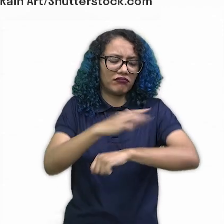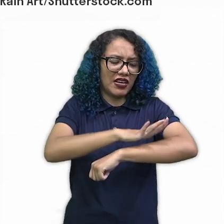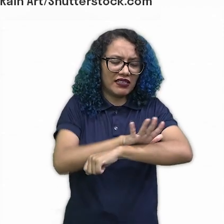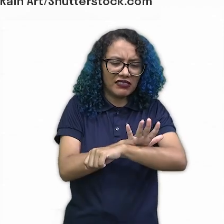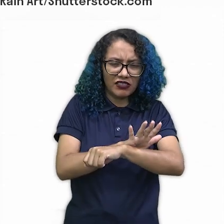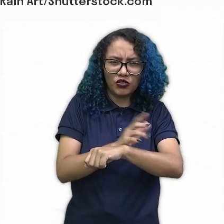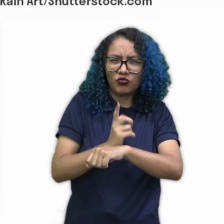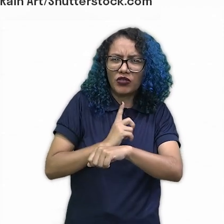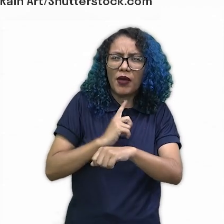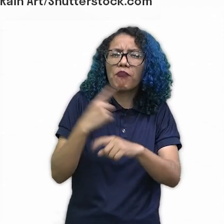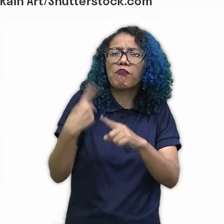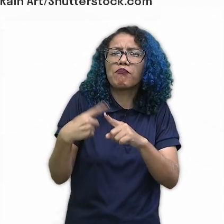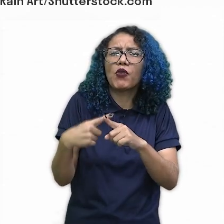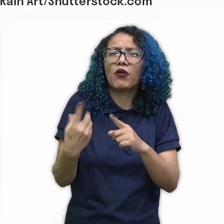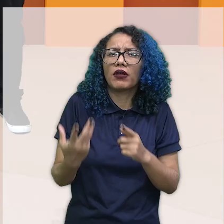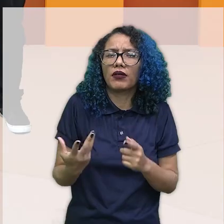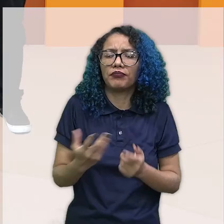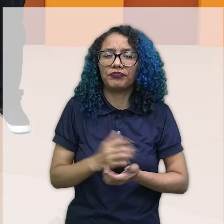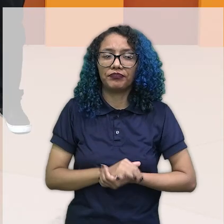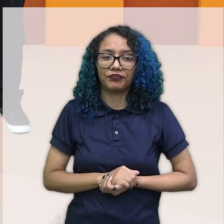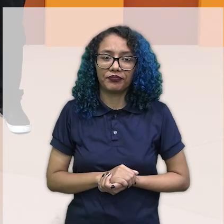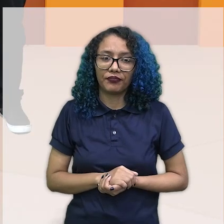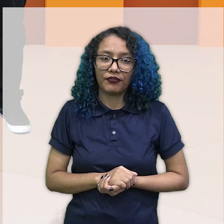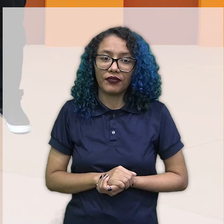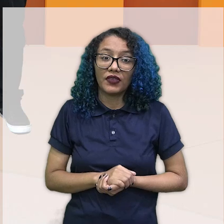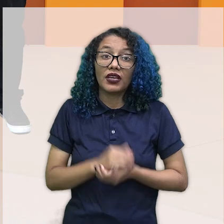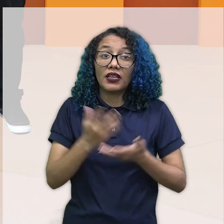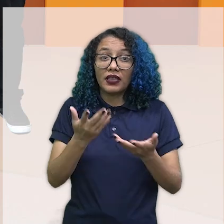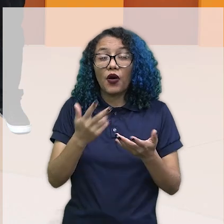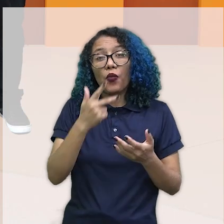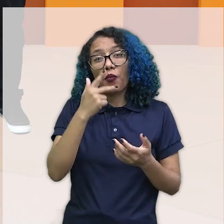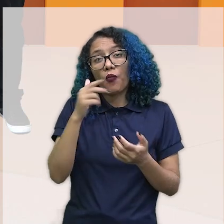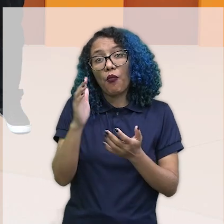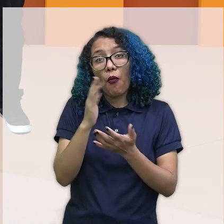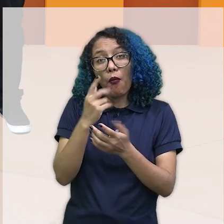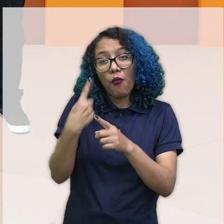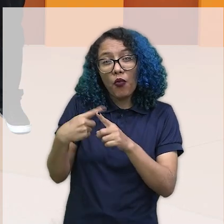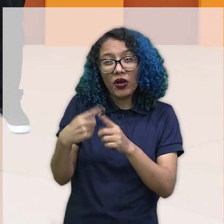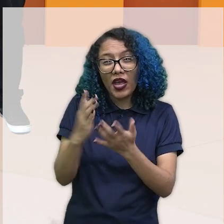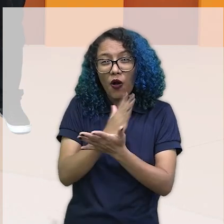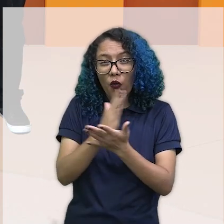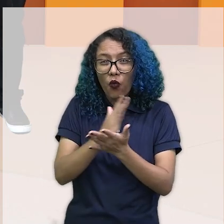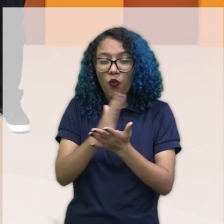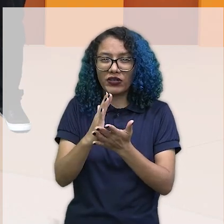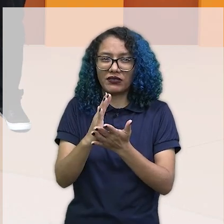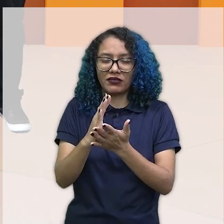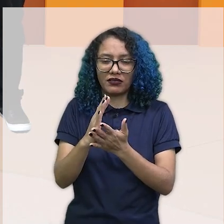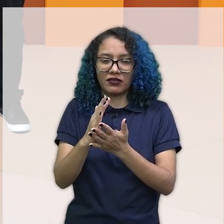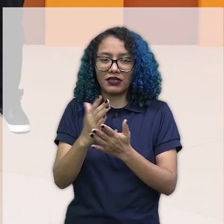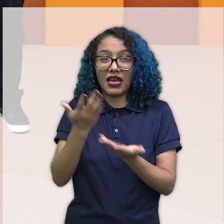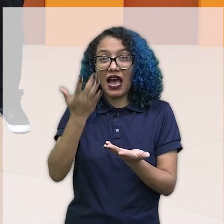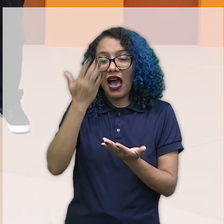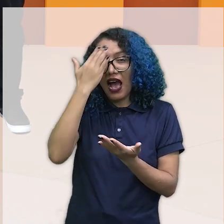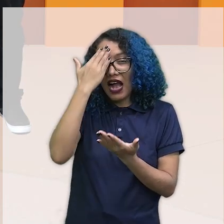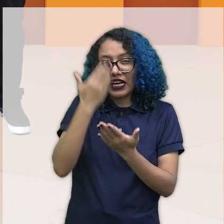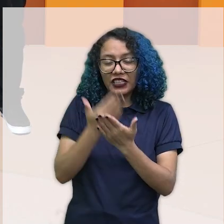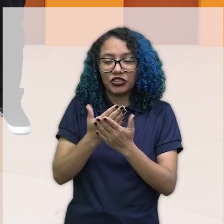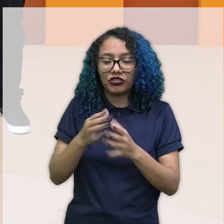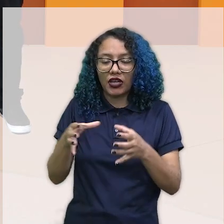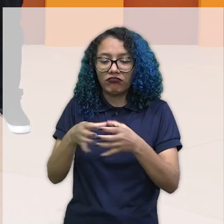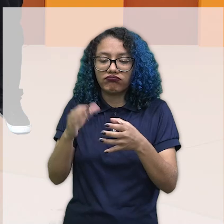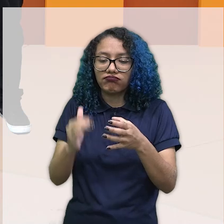melhores do que outra. E renegam aquela que se acha inferior. Então, raças se